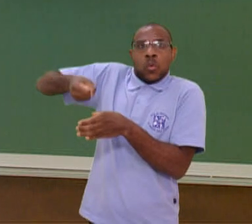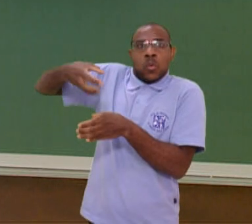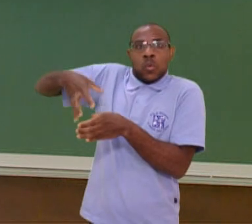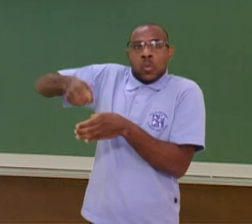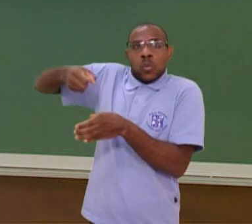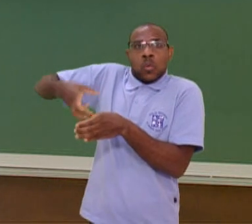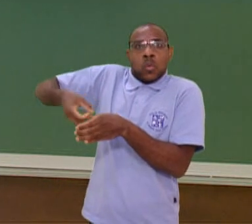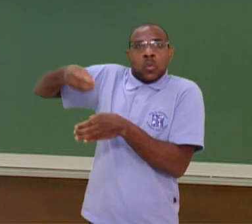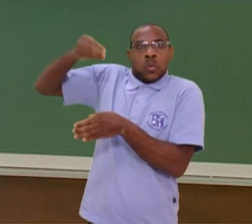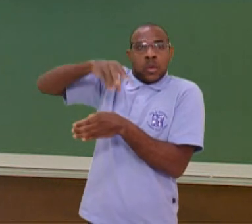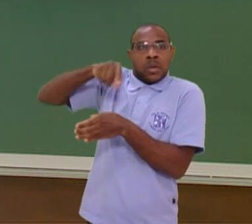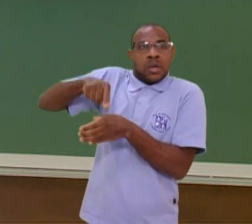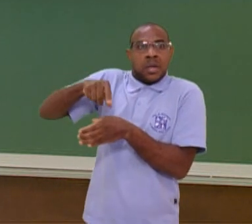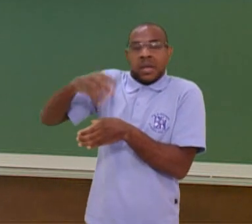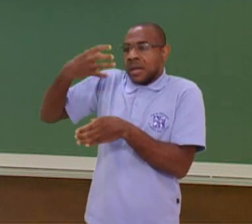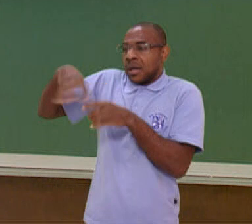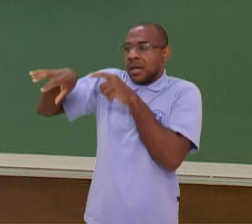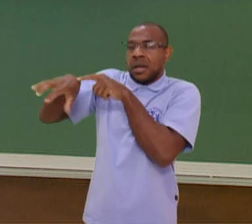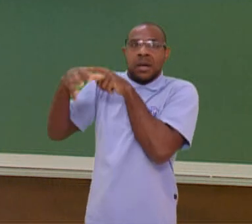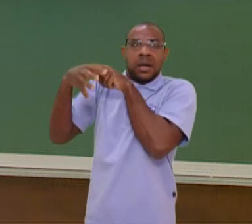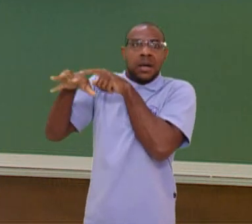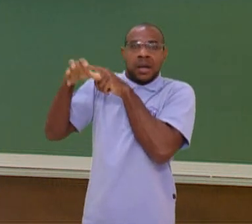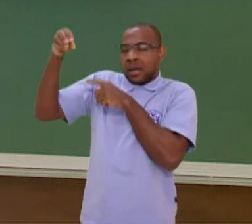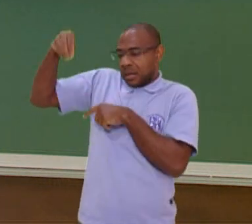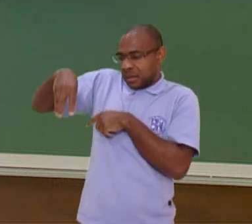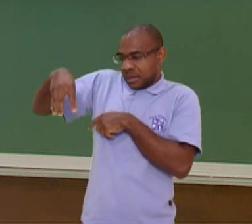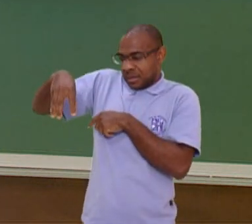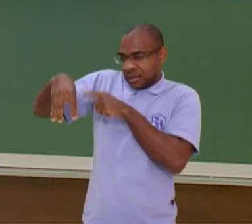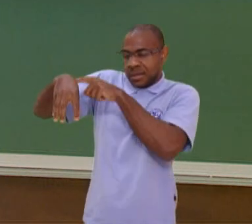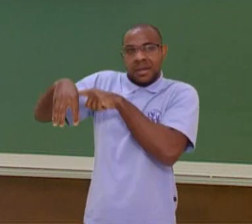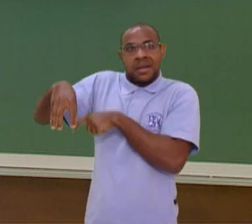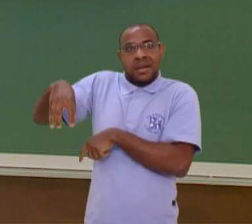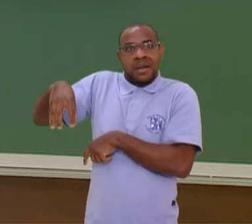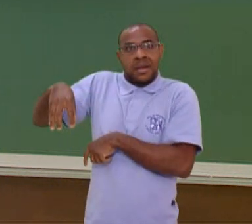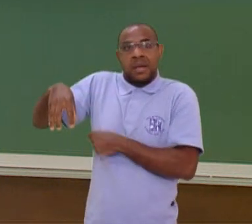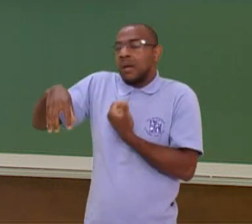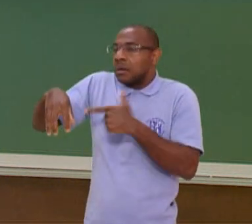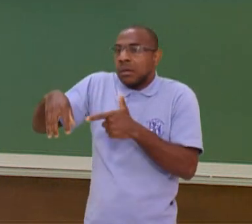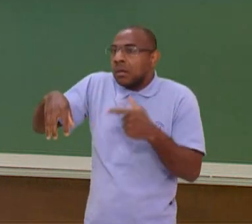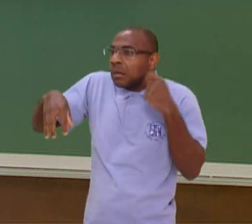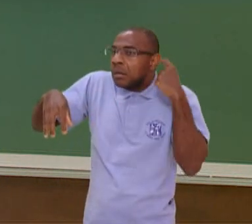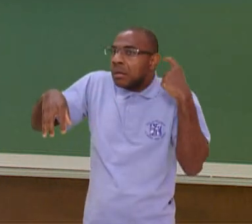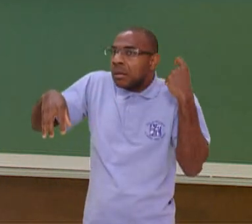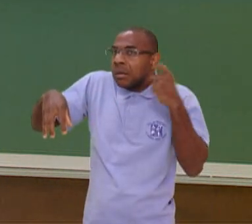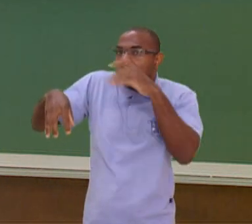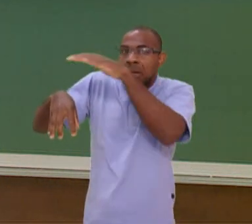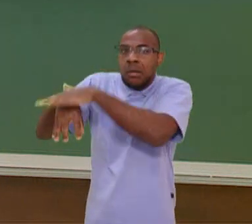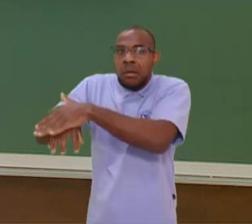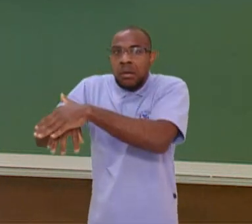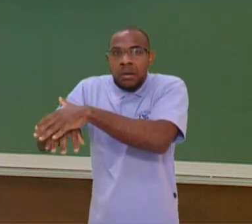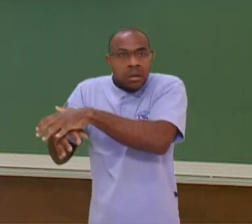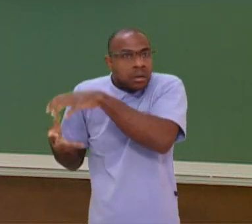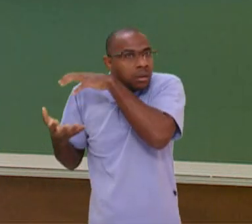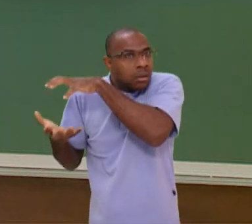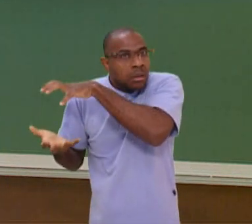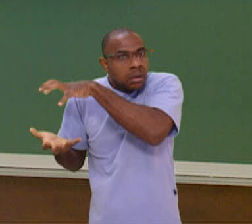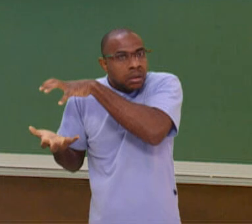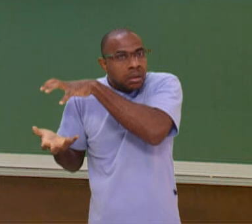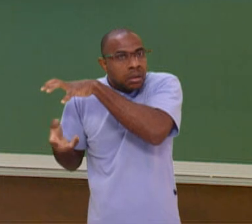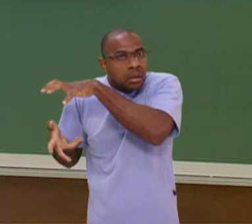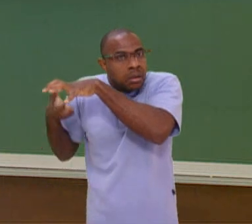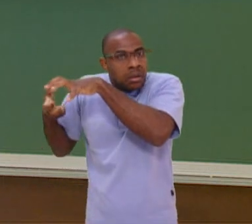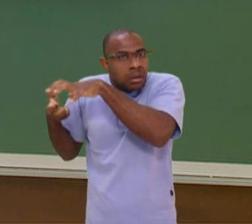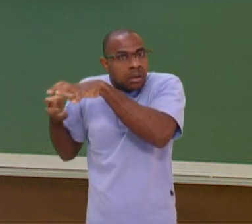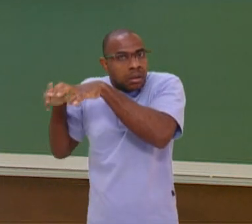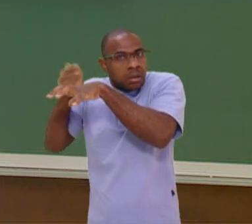ele badalou esse sino. Só que o que percebeu? Ele não ouviu o som. Então, o que ele conseguiu pegar como informação